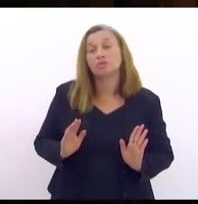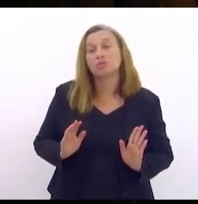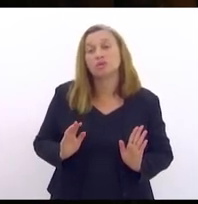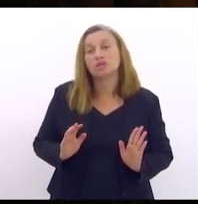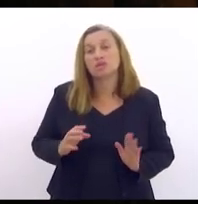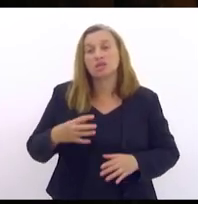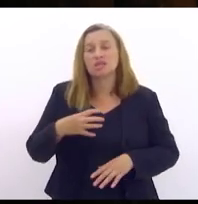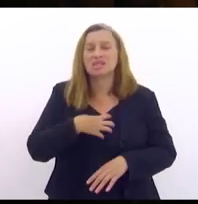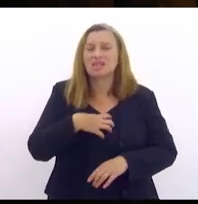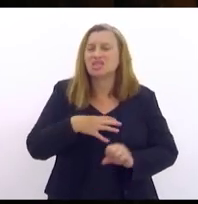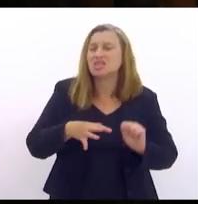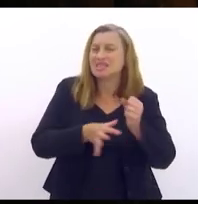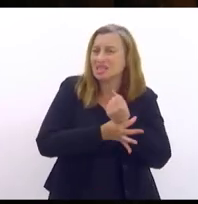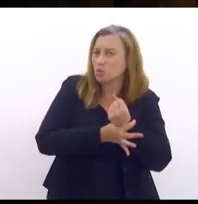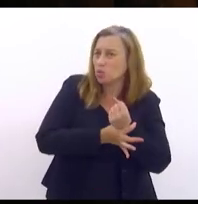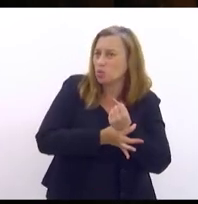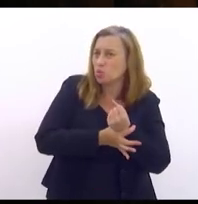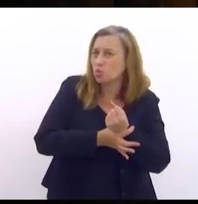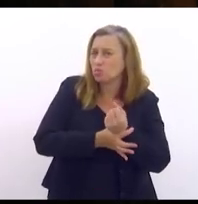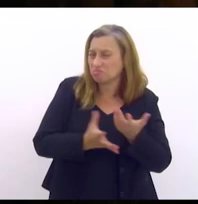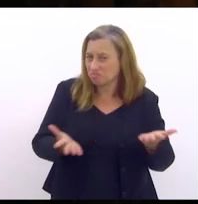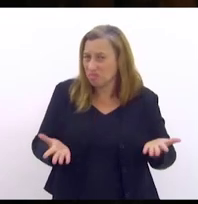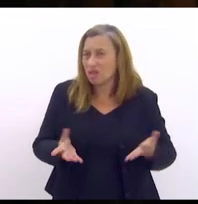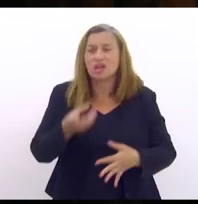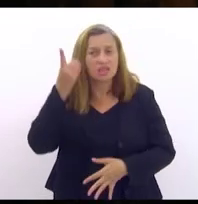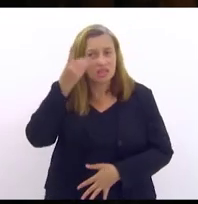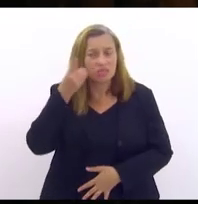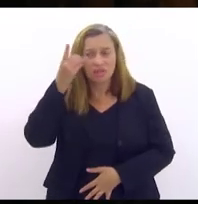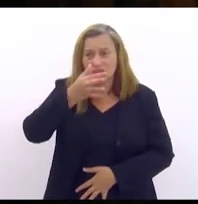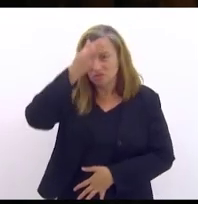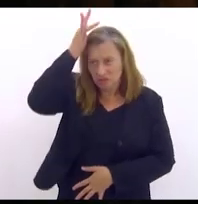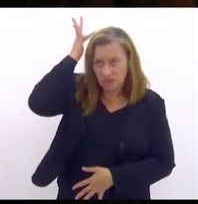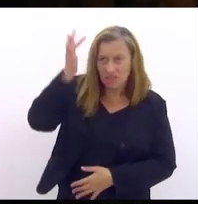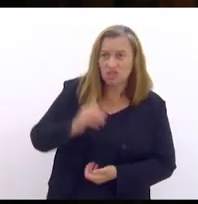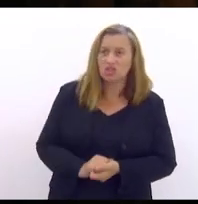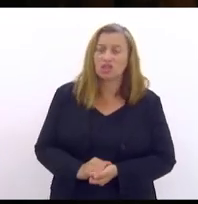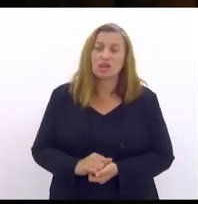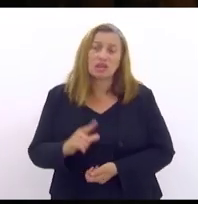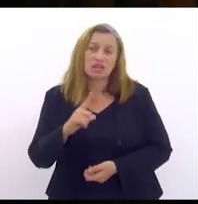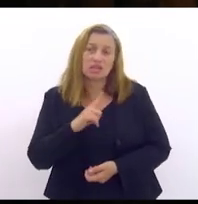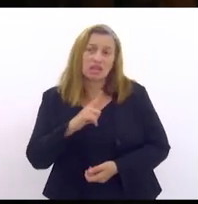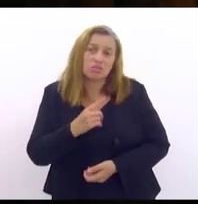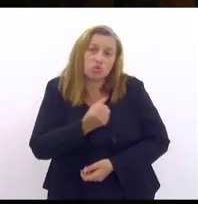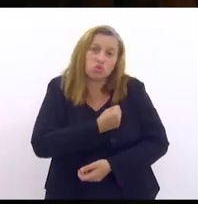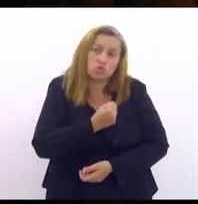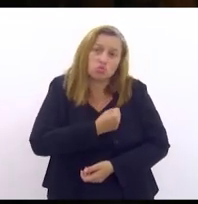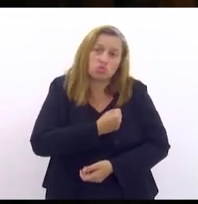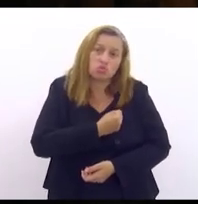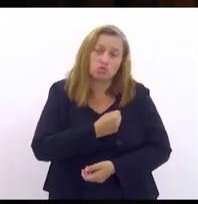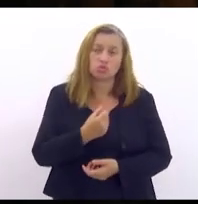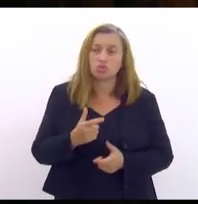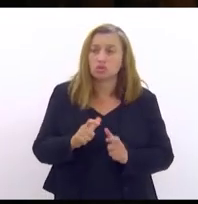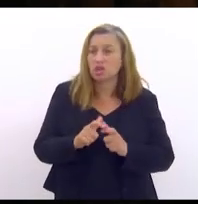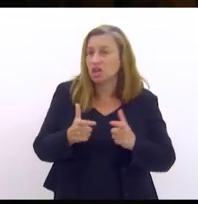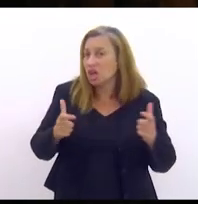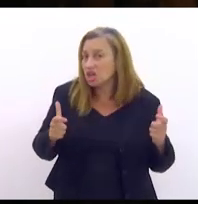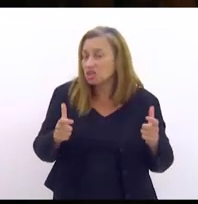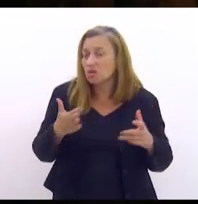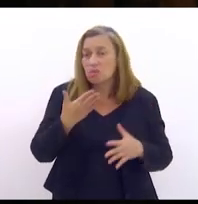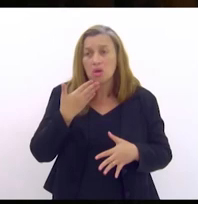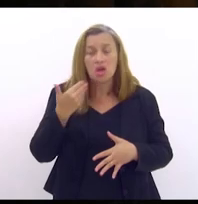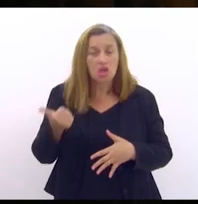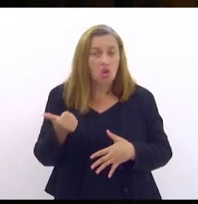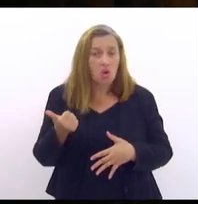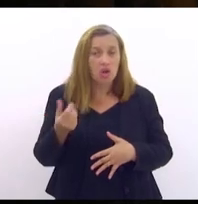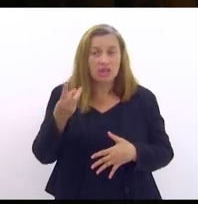sensação de segurança. Não adianta, deputado Fred Pacheco, que nós tenhamos números sensacionais, os melhores em